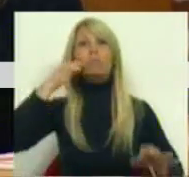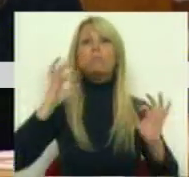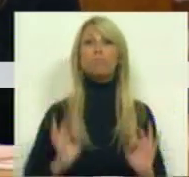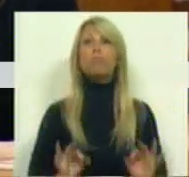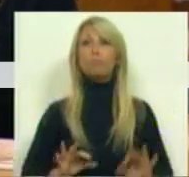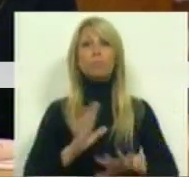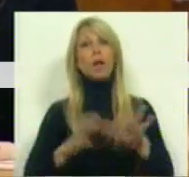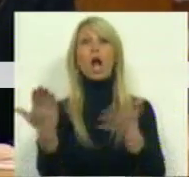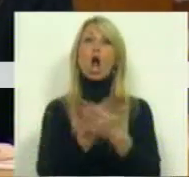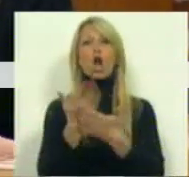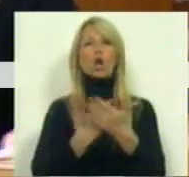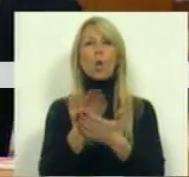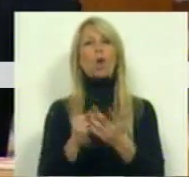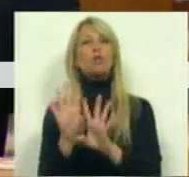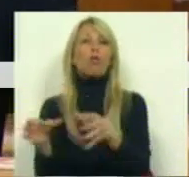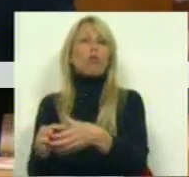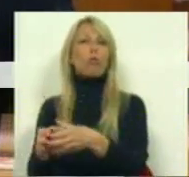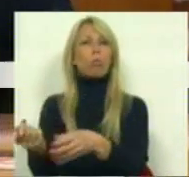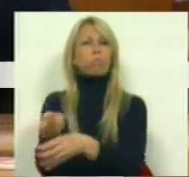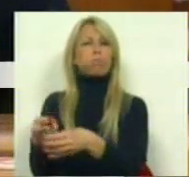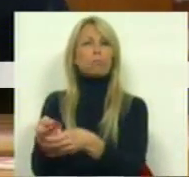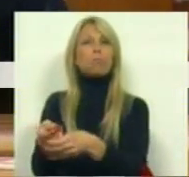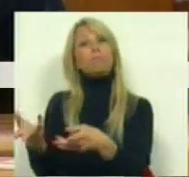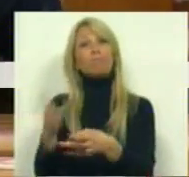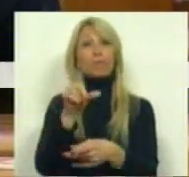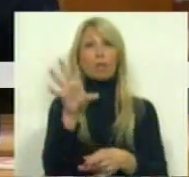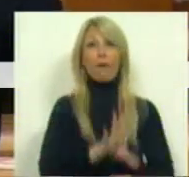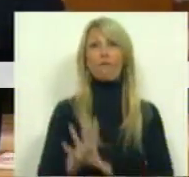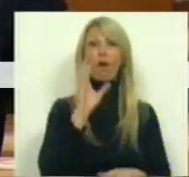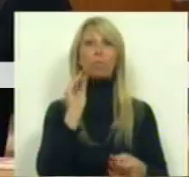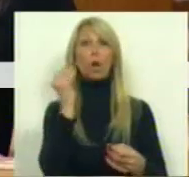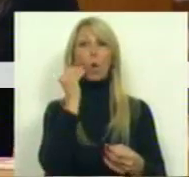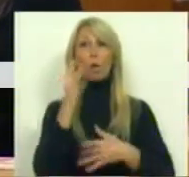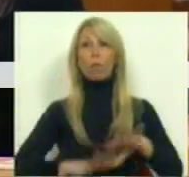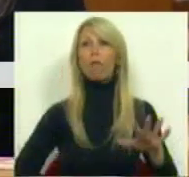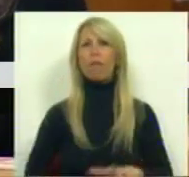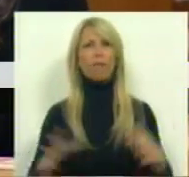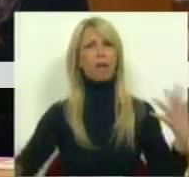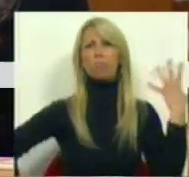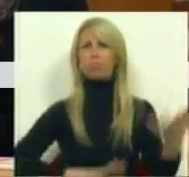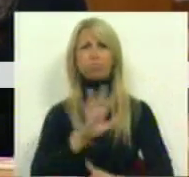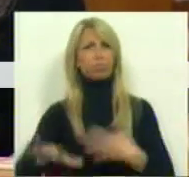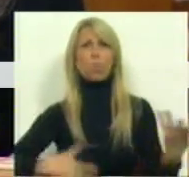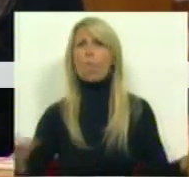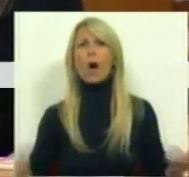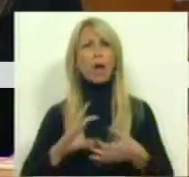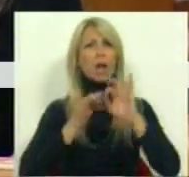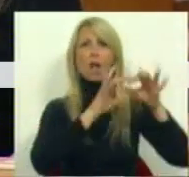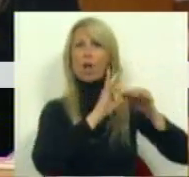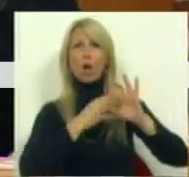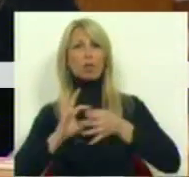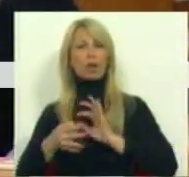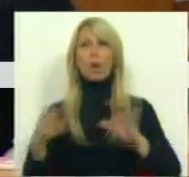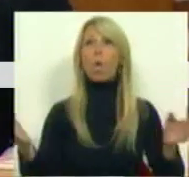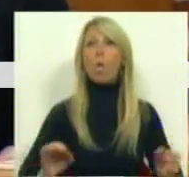pelo negócio de meia dúzia. São também, pela forma como são conduzidos, sem pés nem cabeça e sem qualquer tipo de transparência,